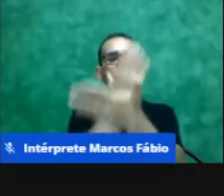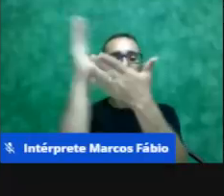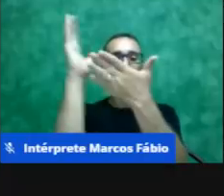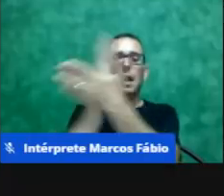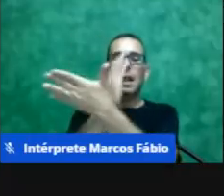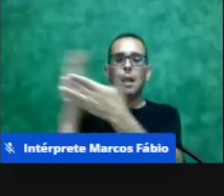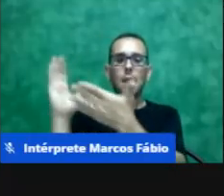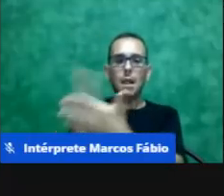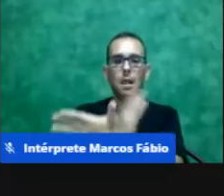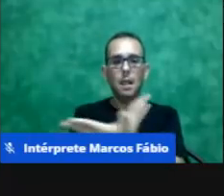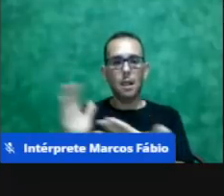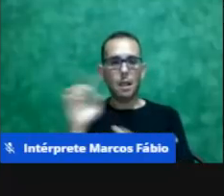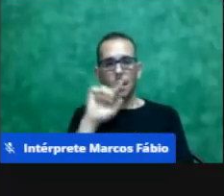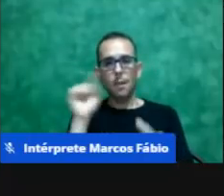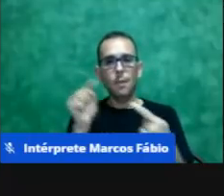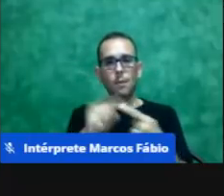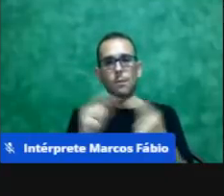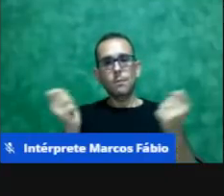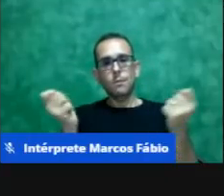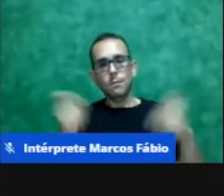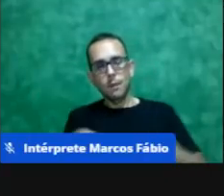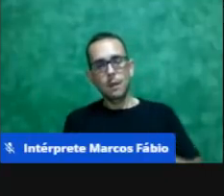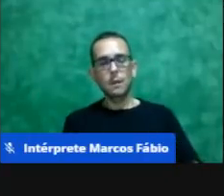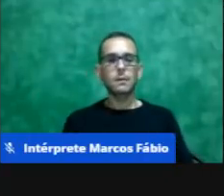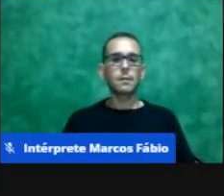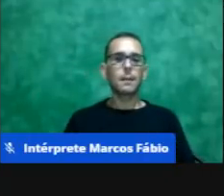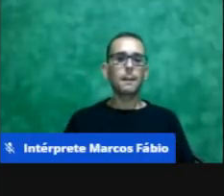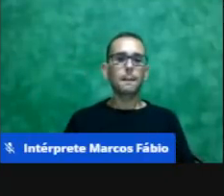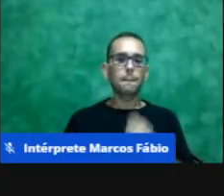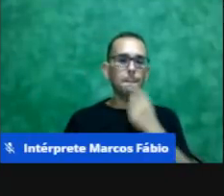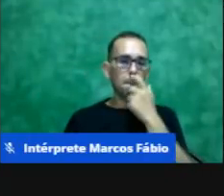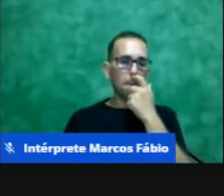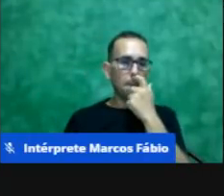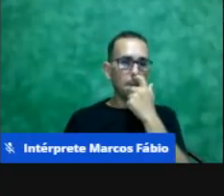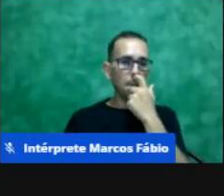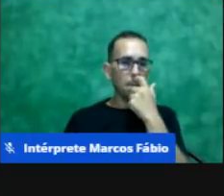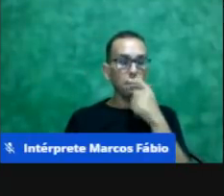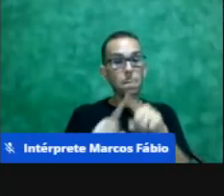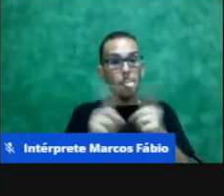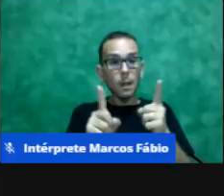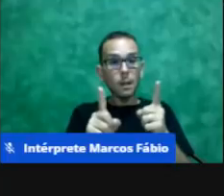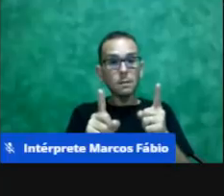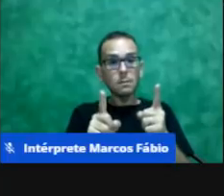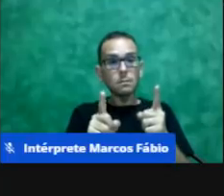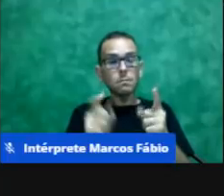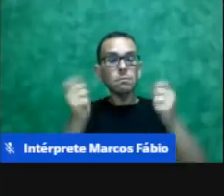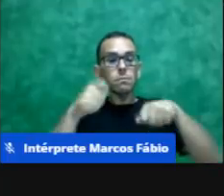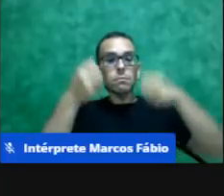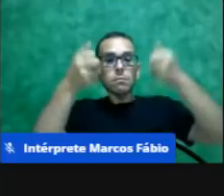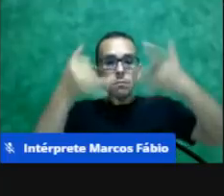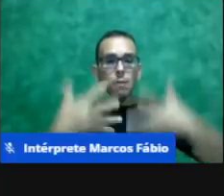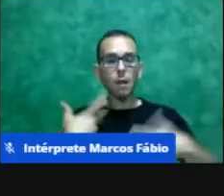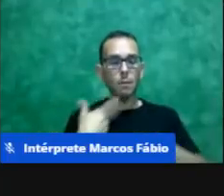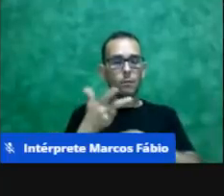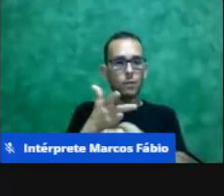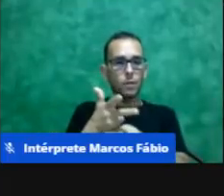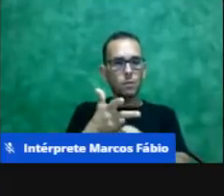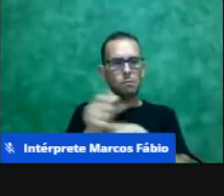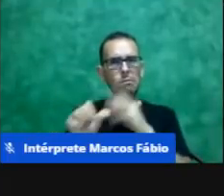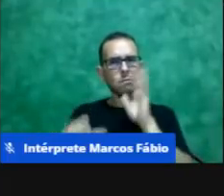que tem dentro dessas filmagens. Mas, assim, falando sobre a dinâmica dos meus vídeos, os primeiros